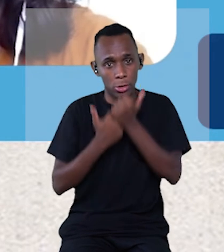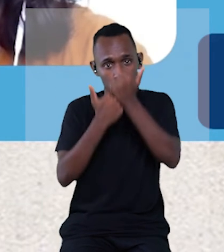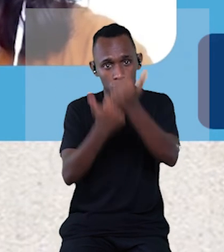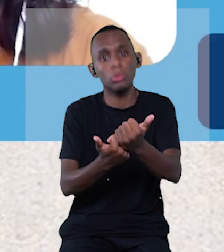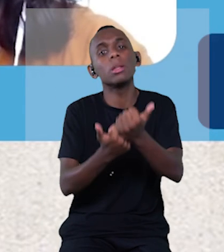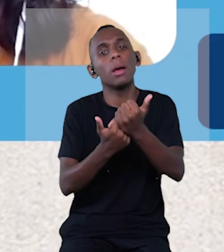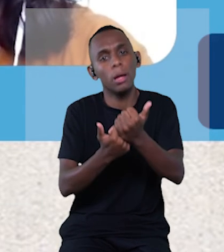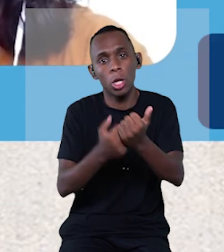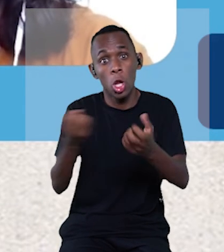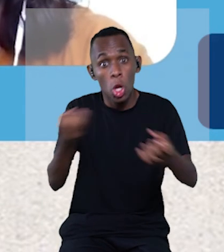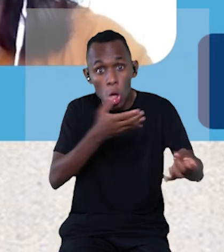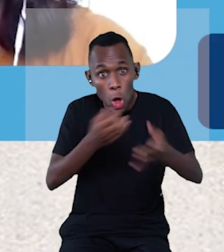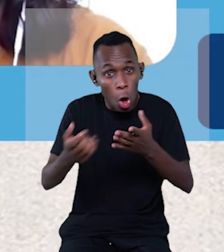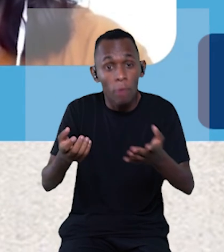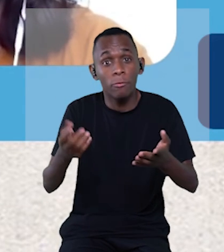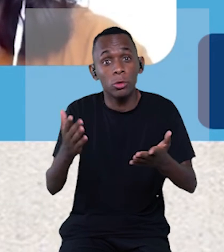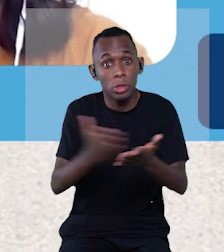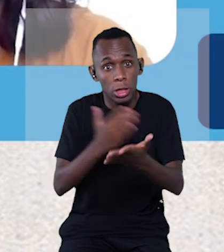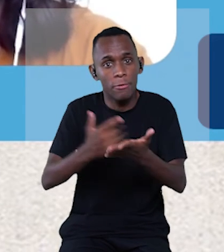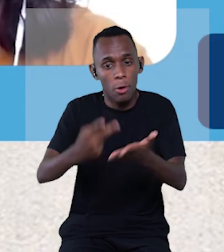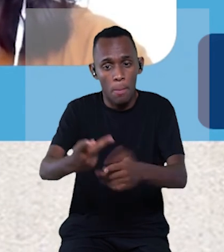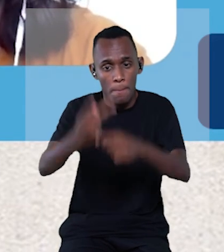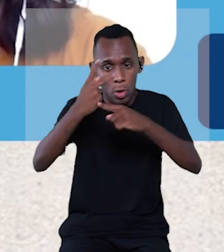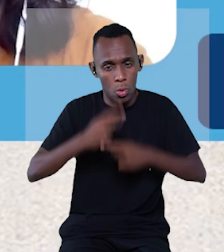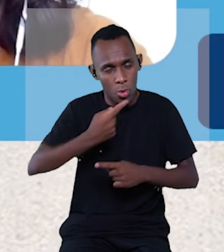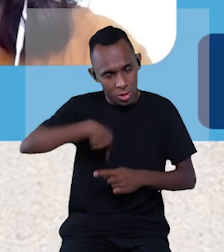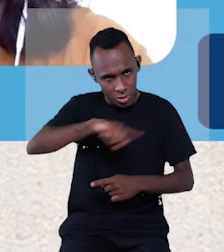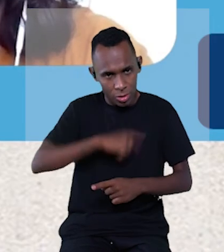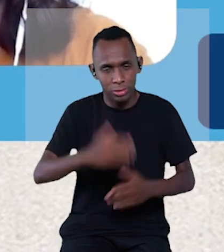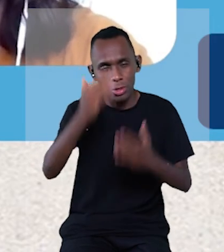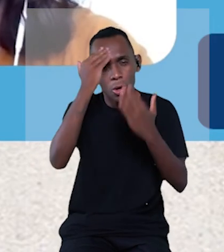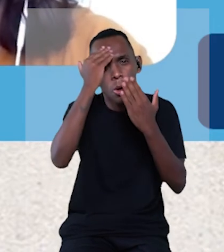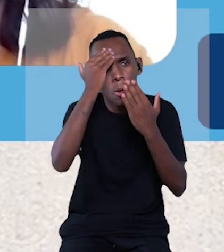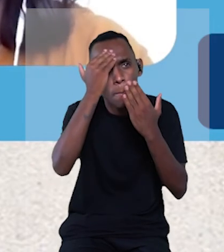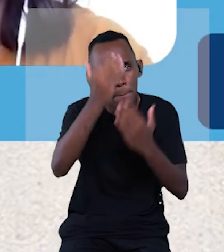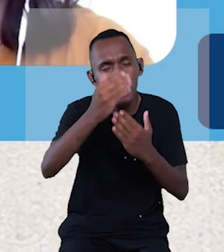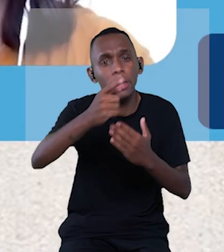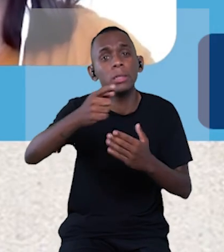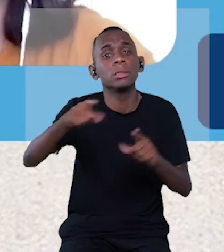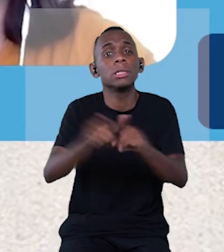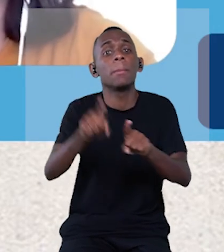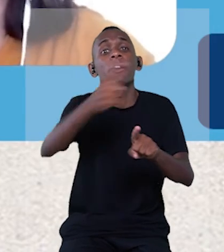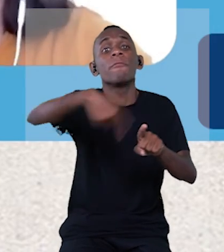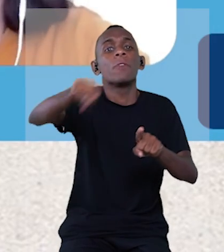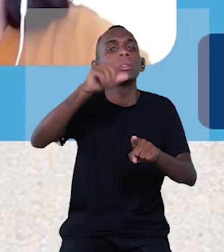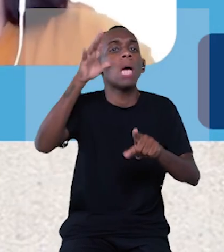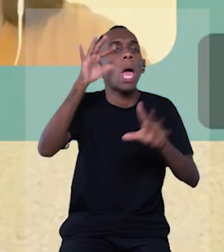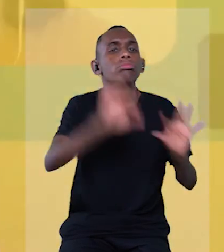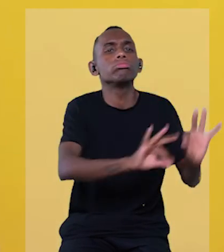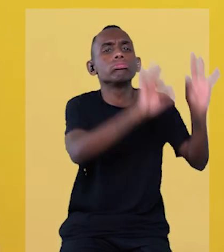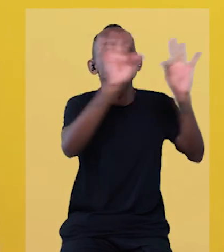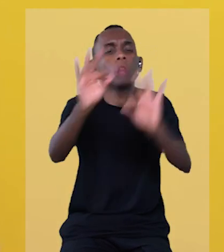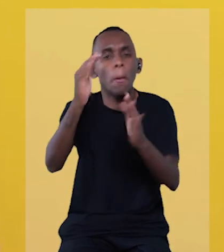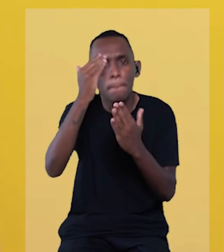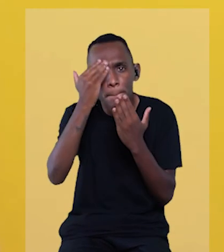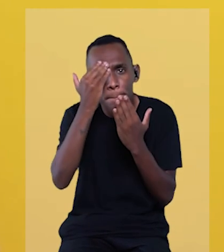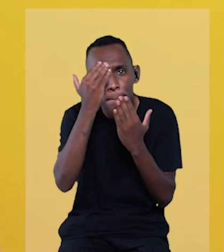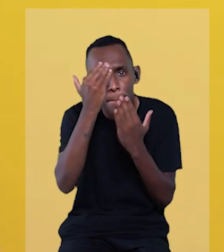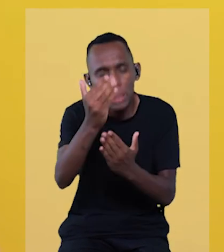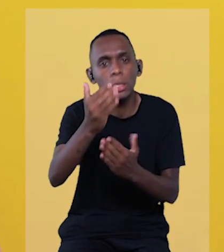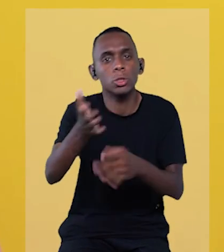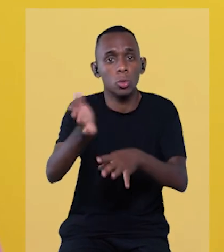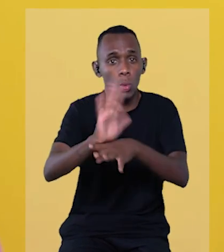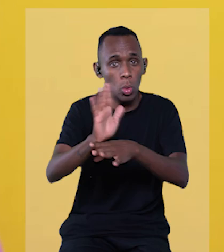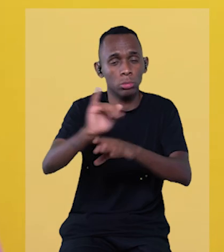aqui à sua disposição, quando você tiver novos lançamentos, nos procure. E é isso, obrigada a vocês que nos